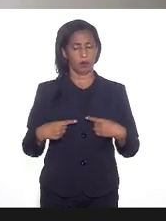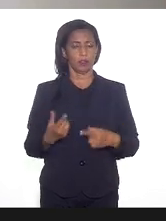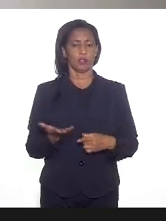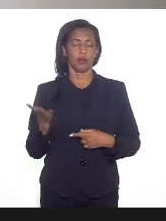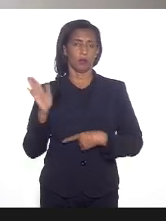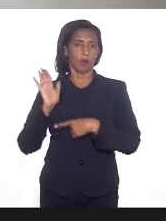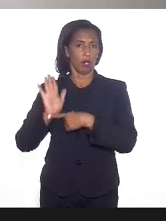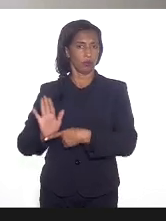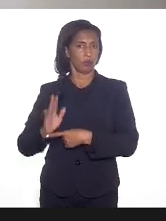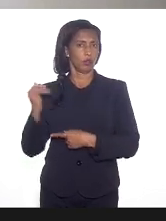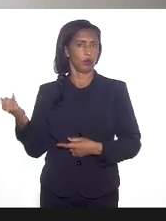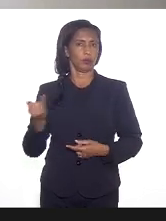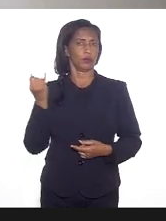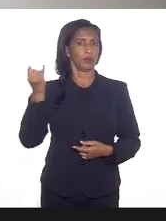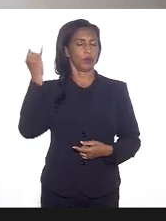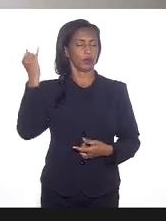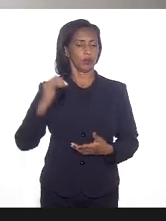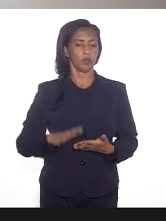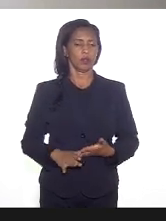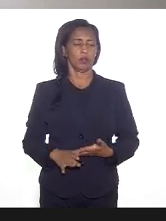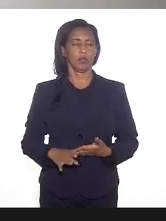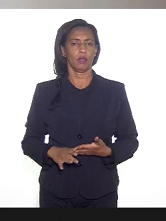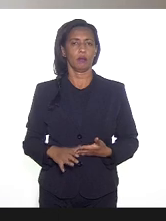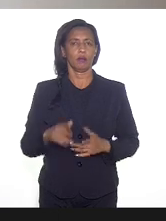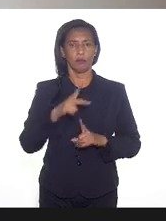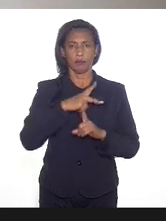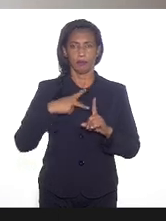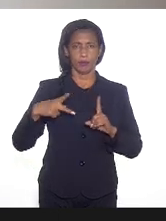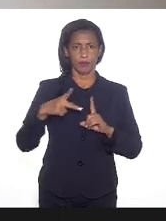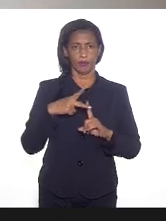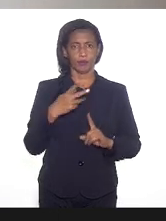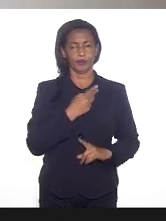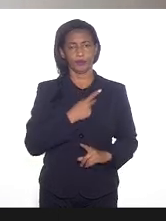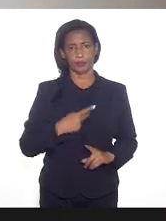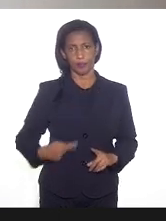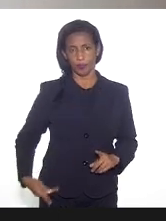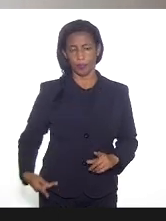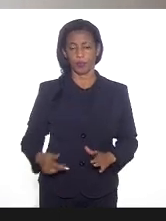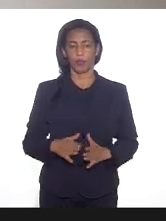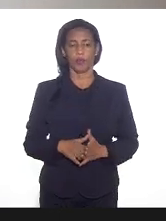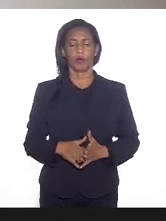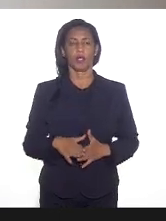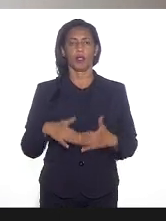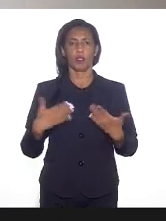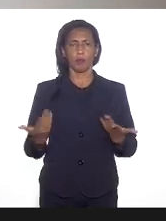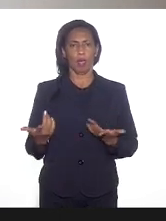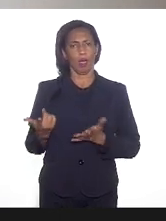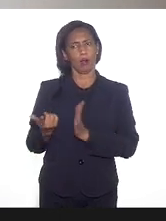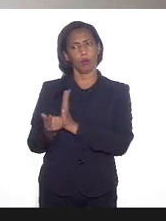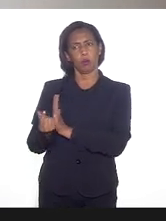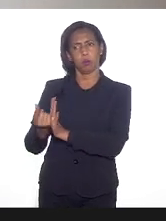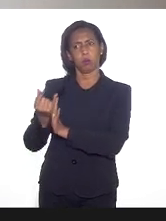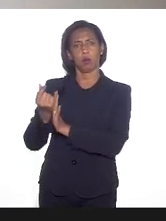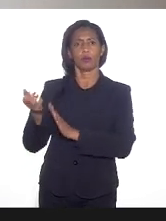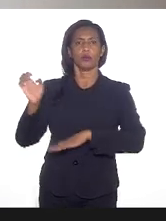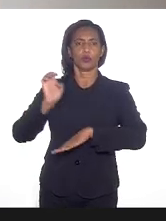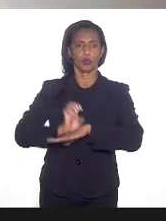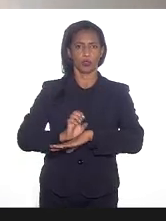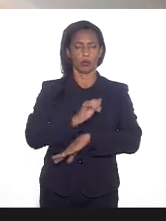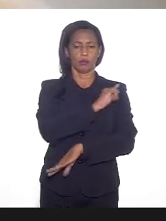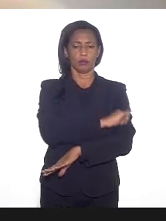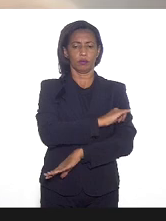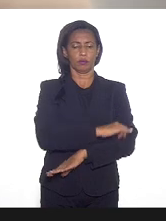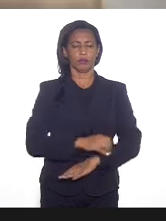contribuição importante para a Previdência Pública e para as finanças do Estado do Rio de Janeiro.